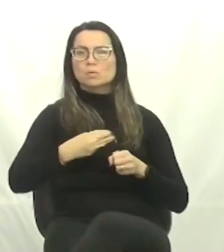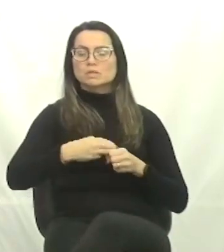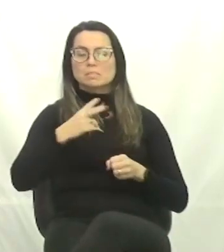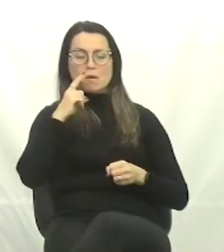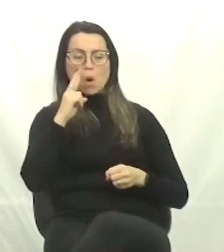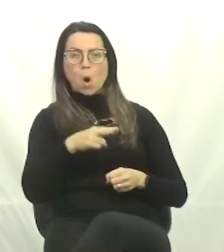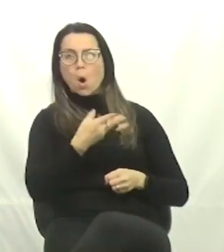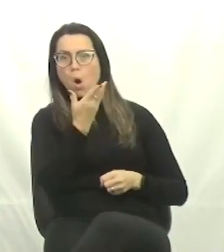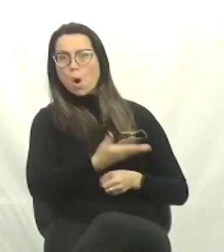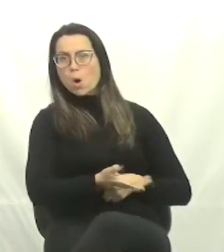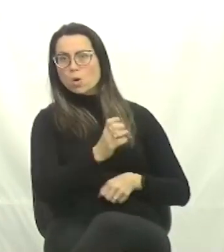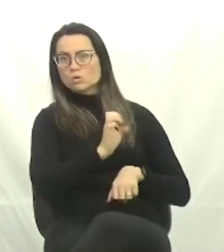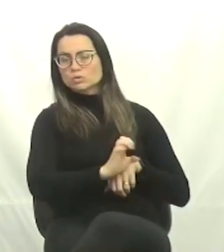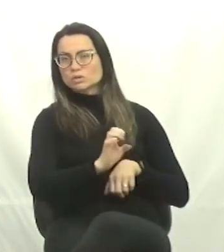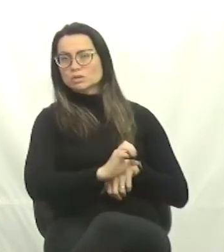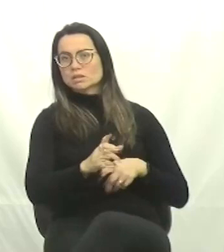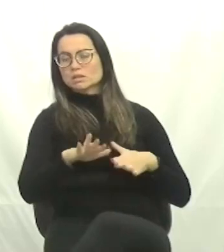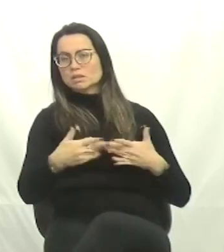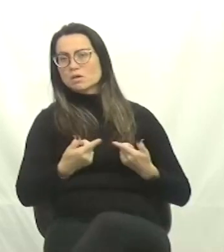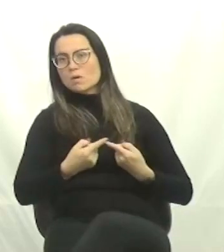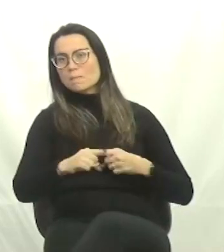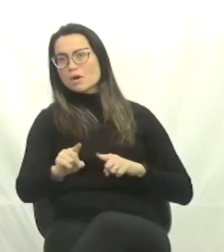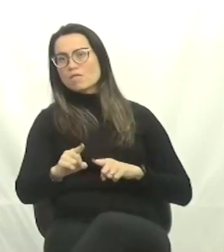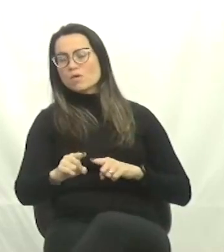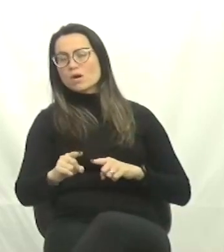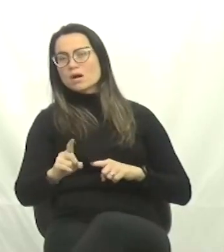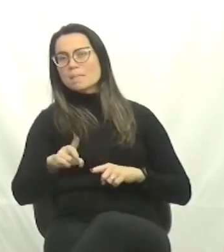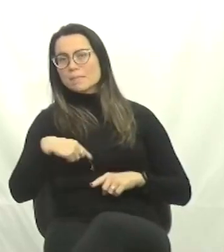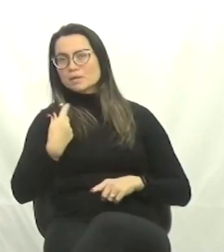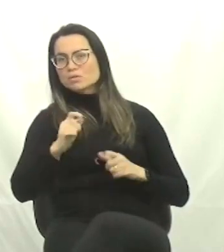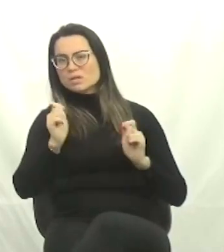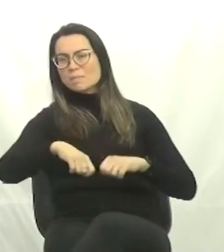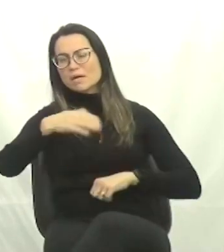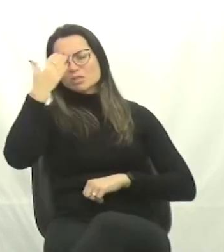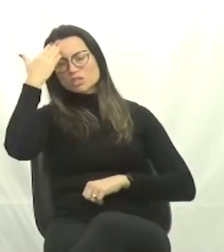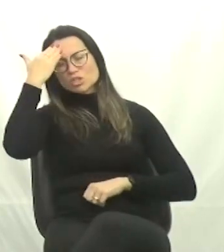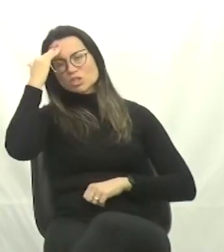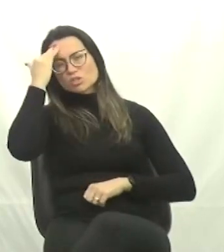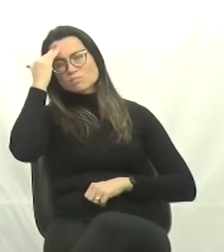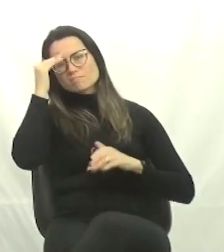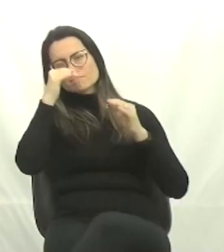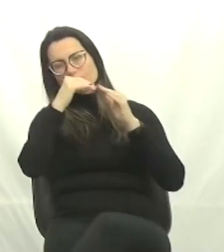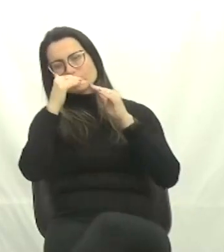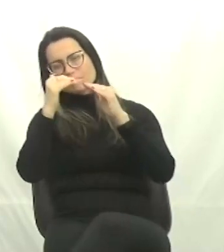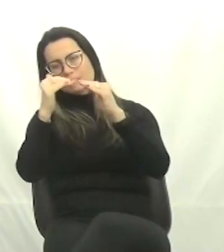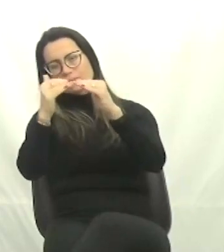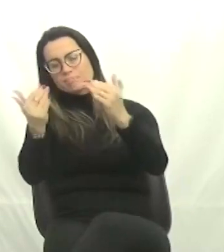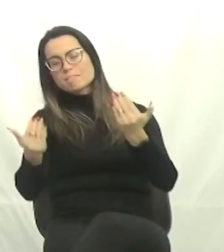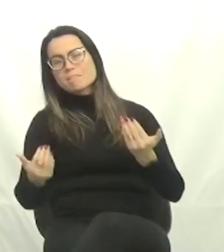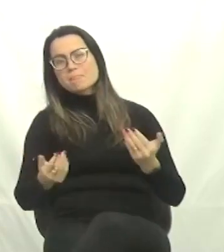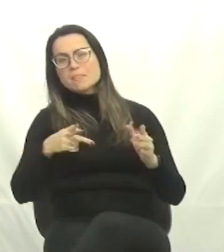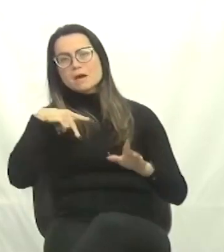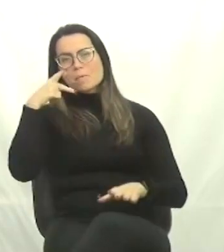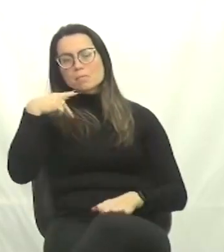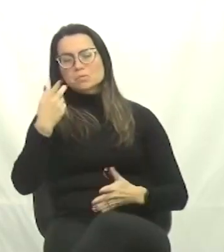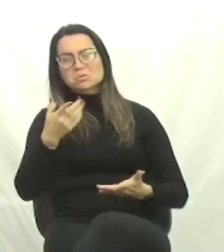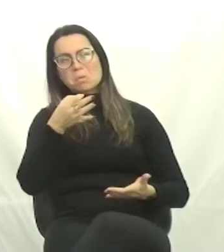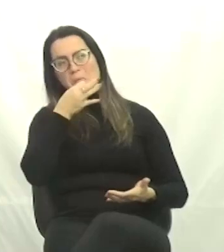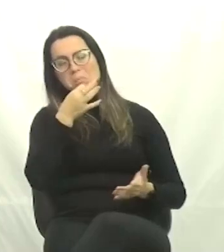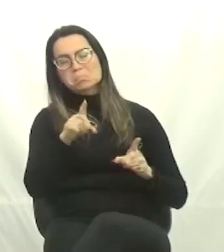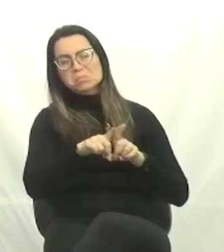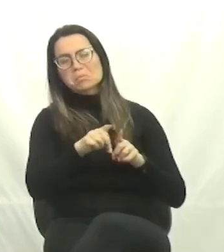estagiários. Então, eu faço essa provocação para que a gente possa tentar pensar uma política, e aí como sugestão ao município, mas também